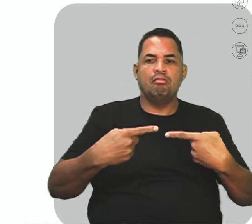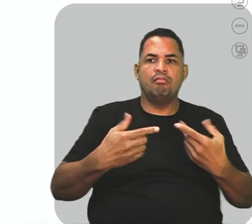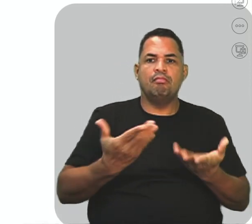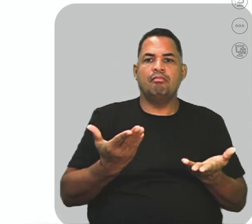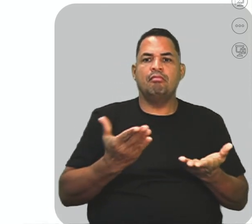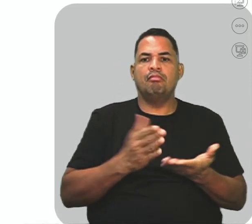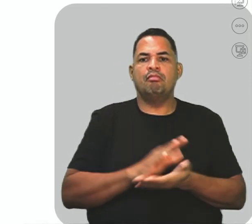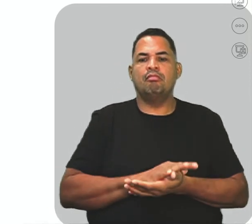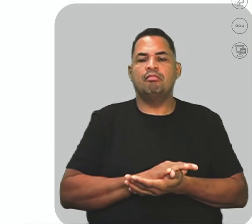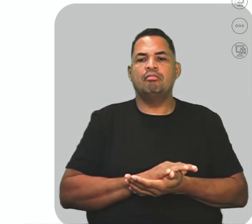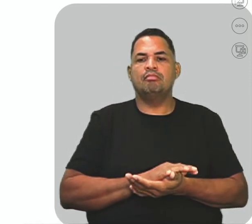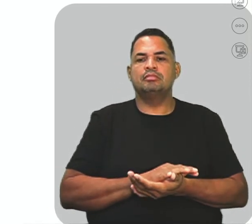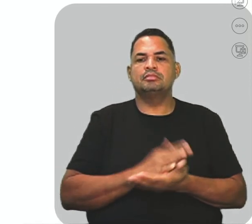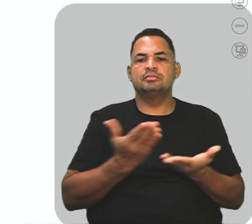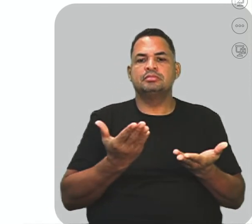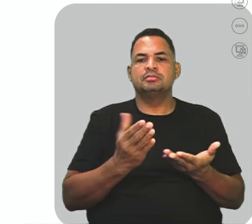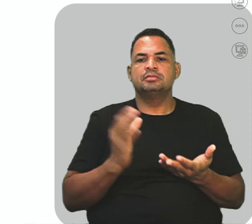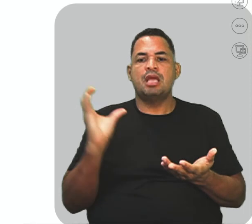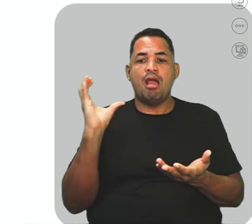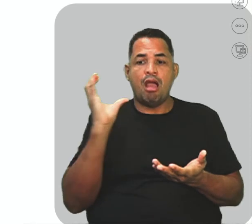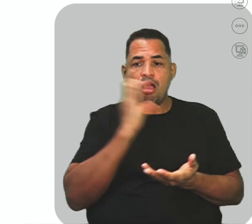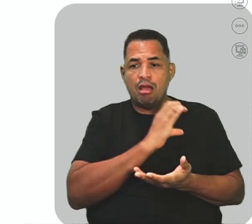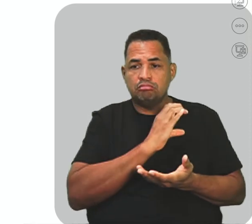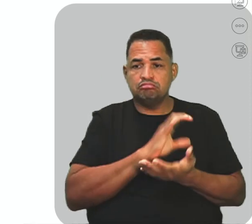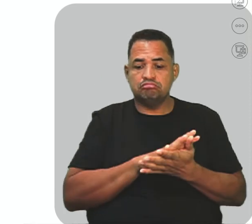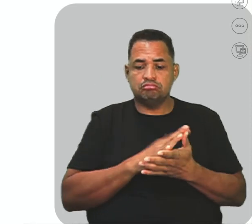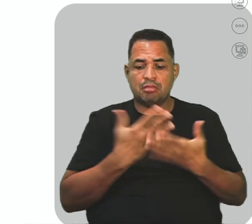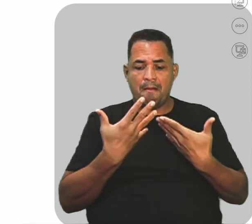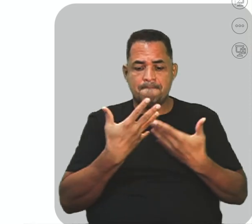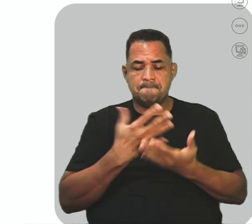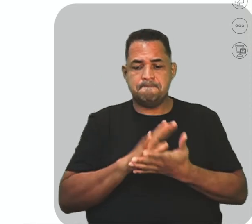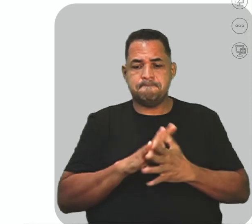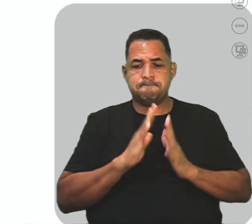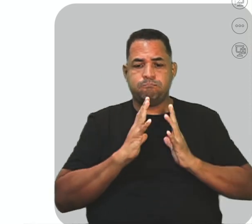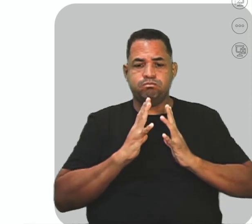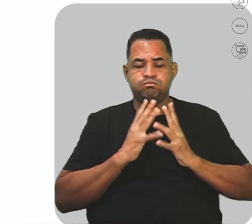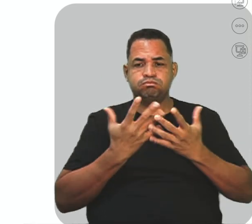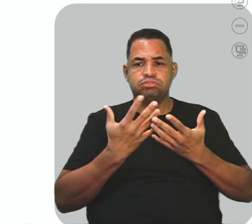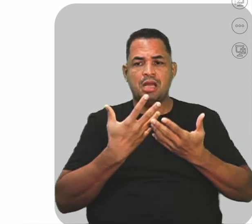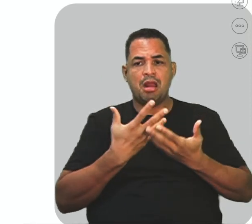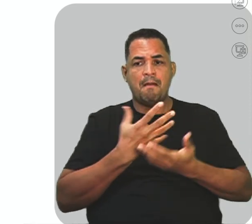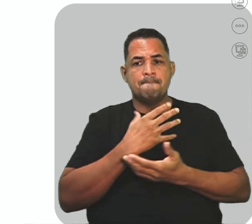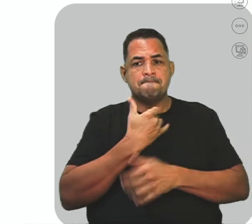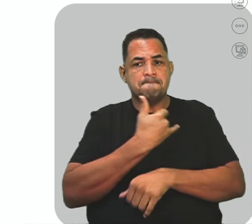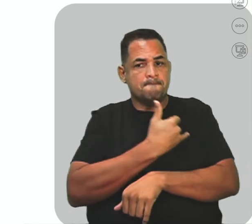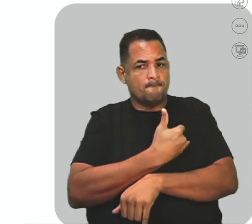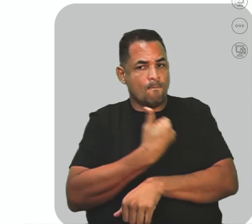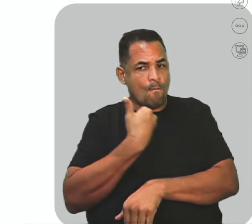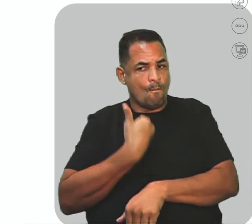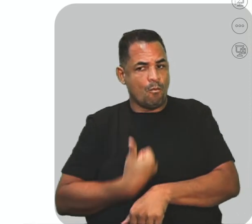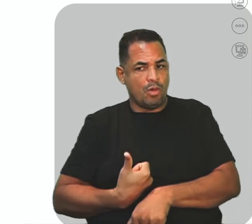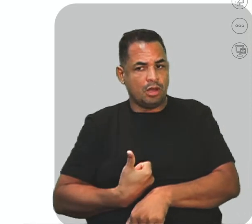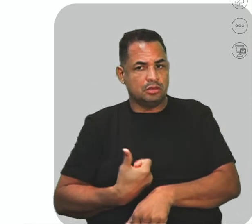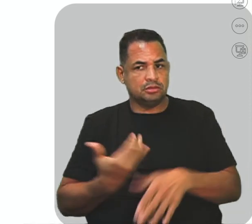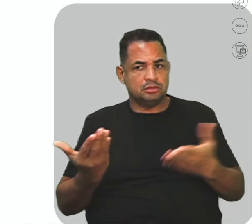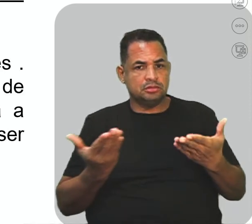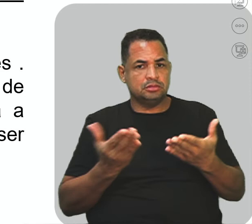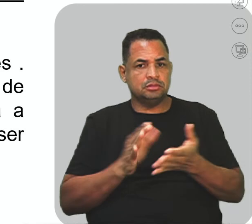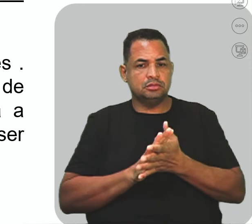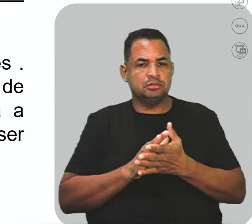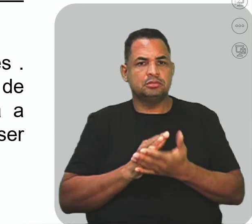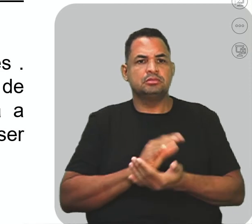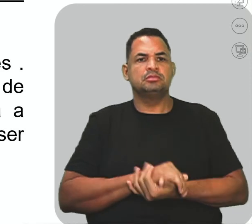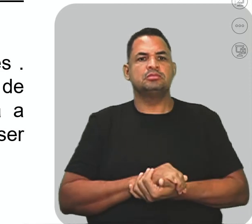que uma explicativa acelera a perda de peso e abre caminhos para a ginástica em gota. Muito